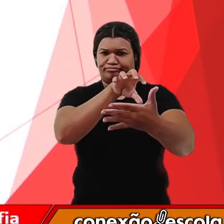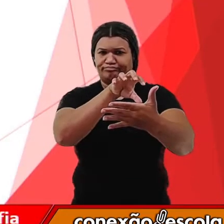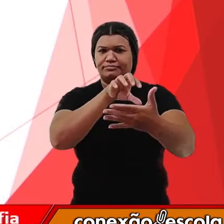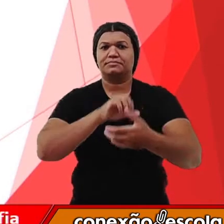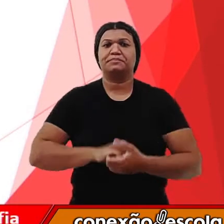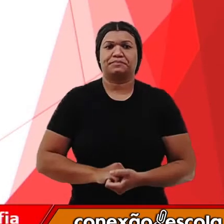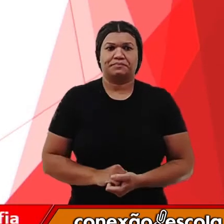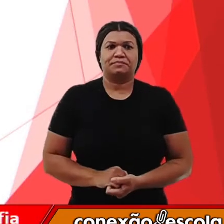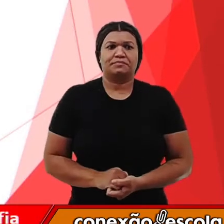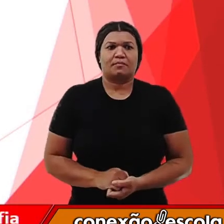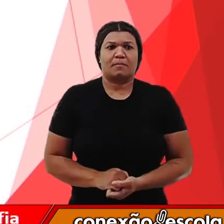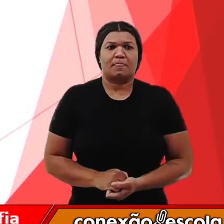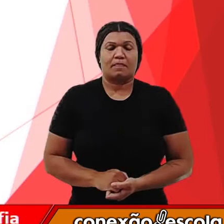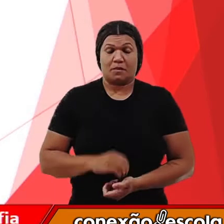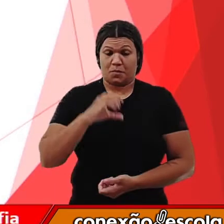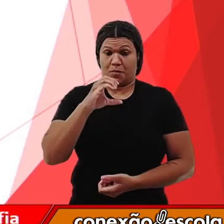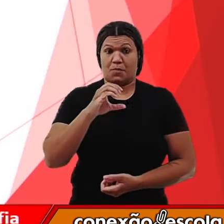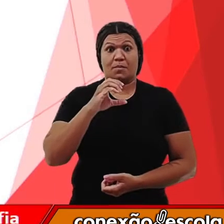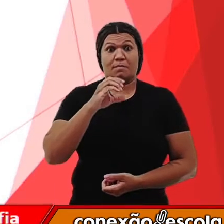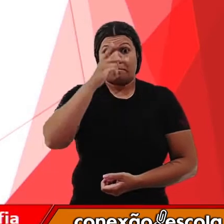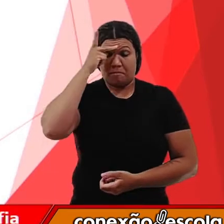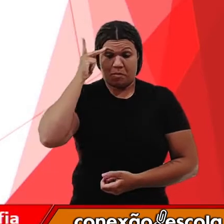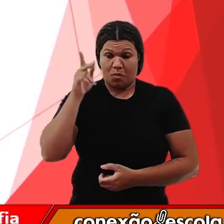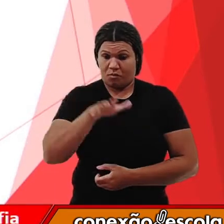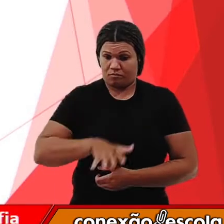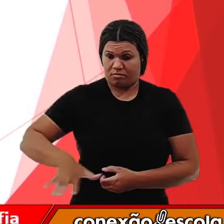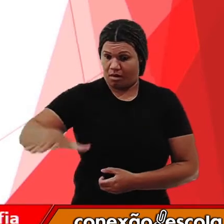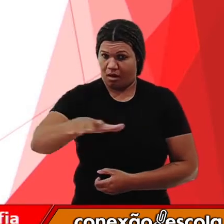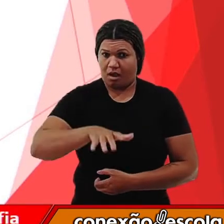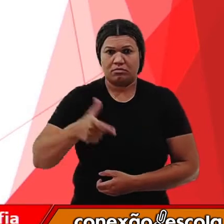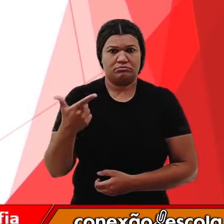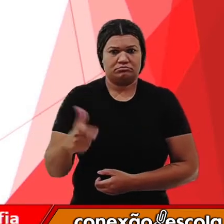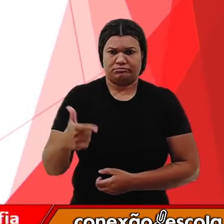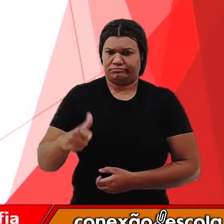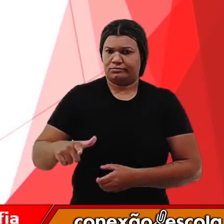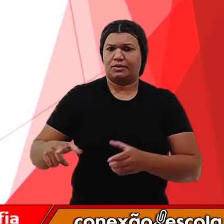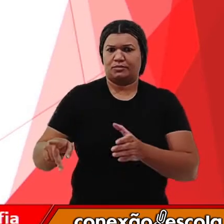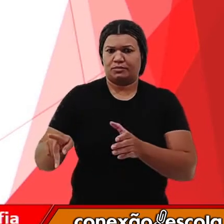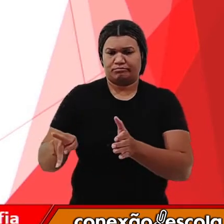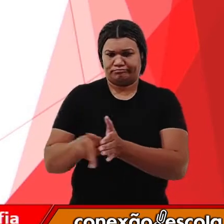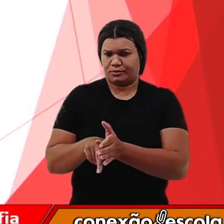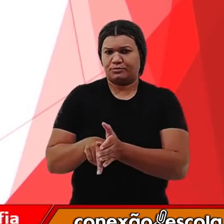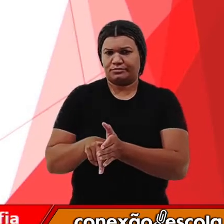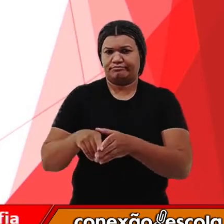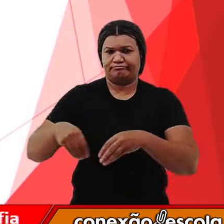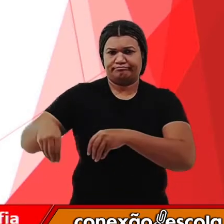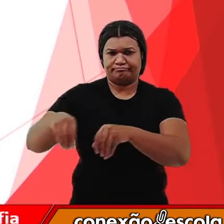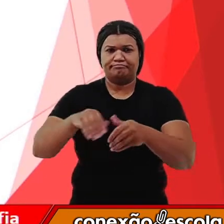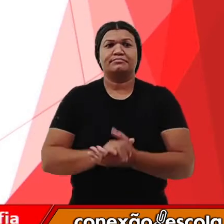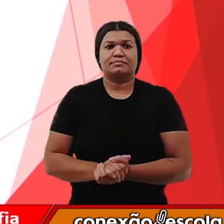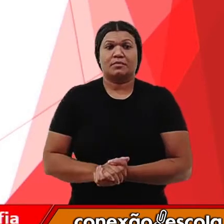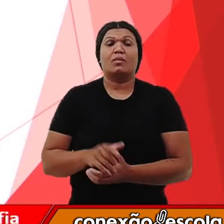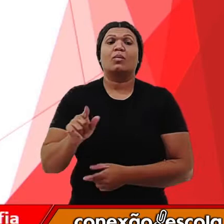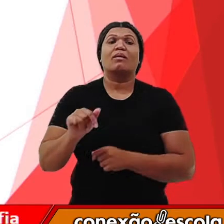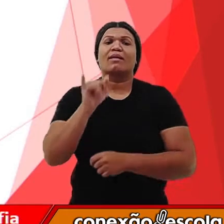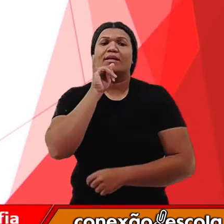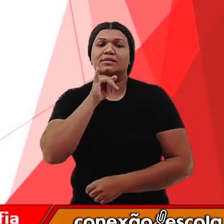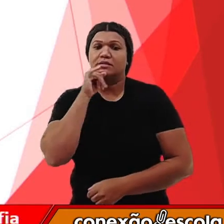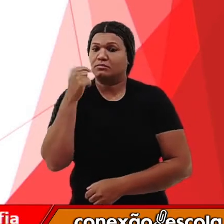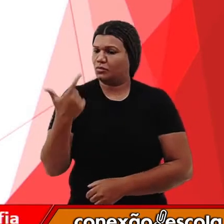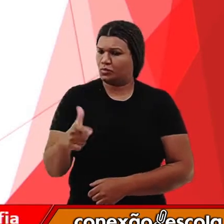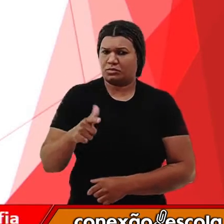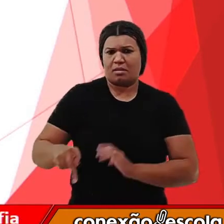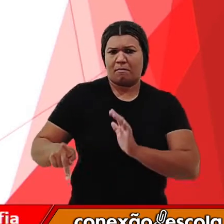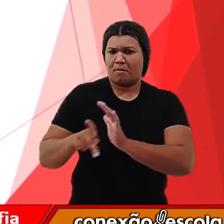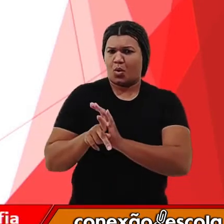amigos, os curdos é um exemplo de nação sem um estado territorial.